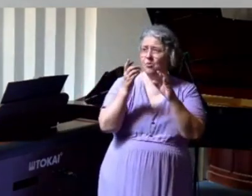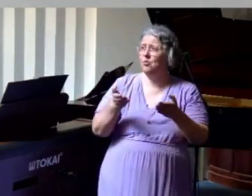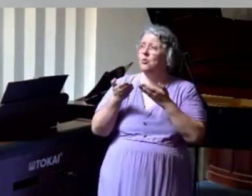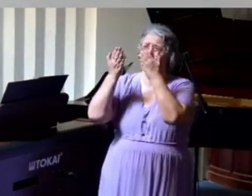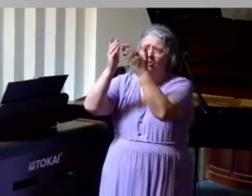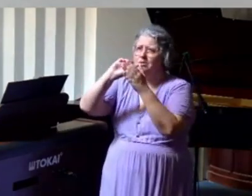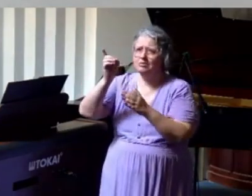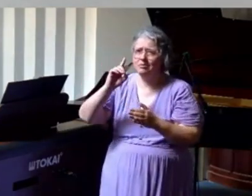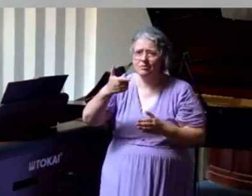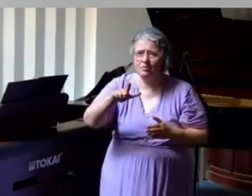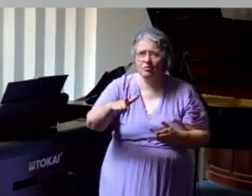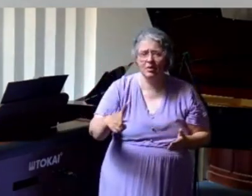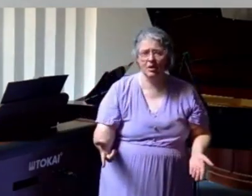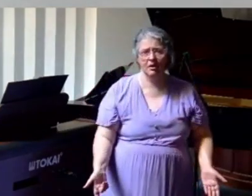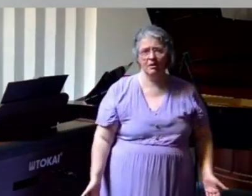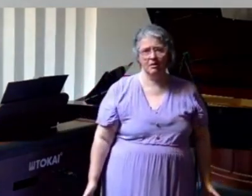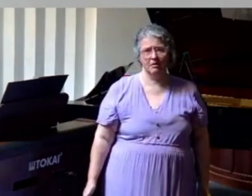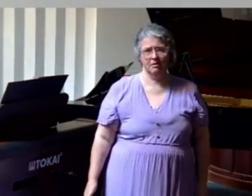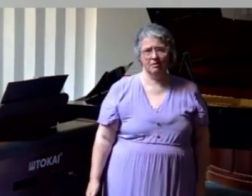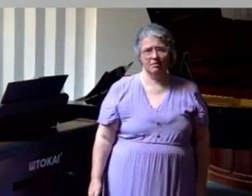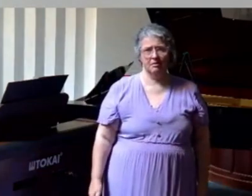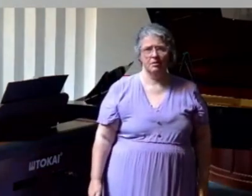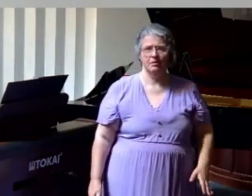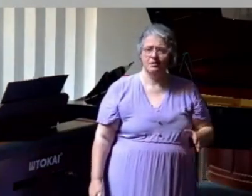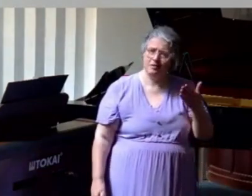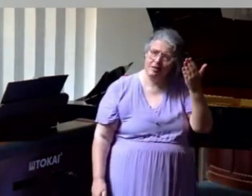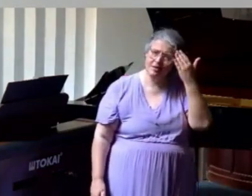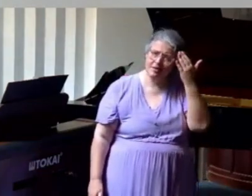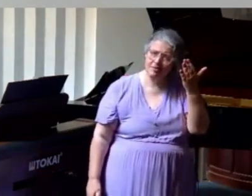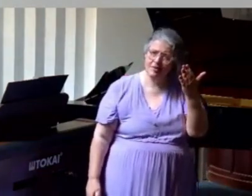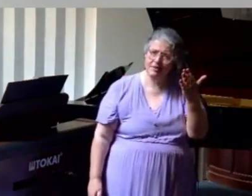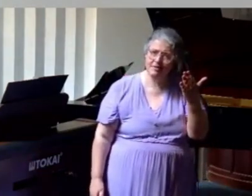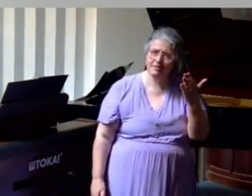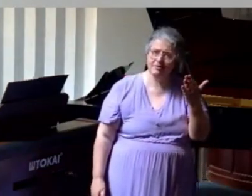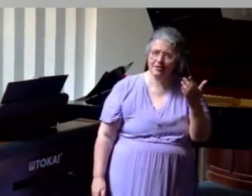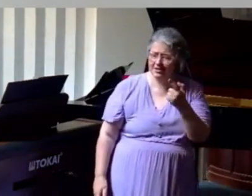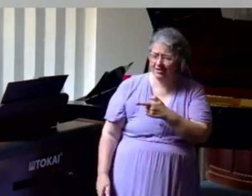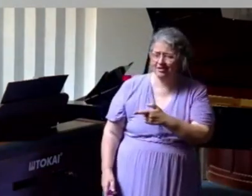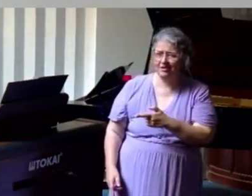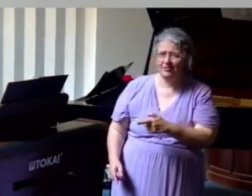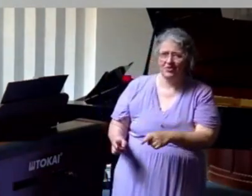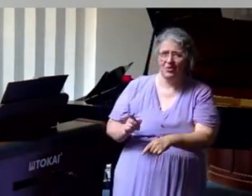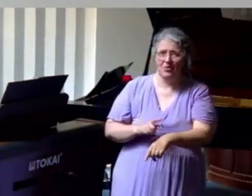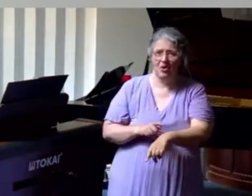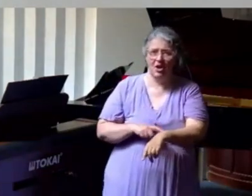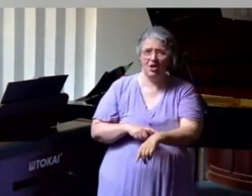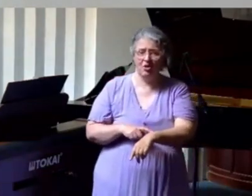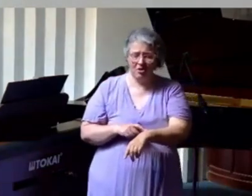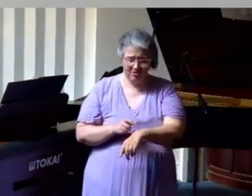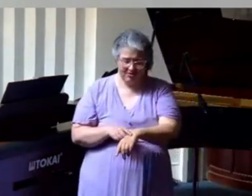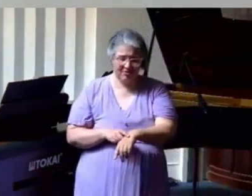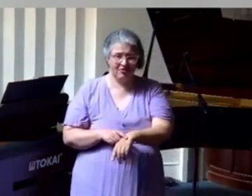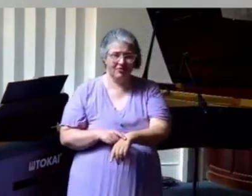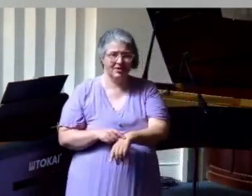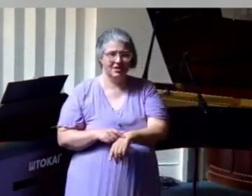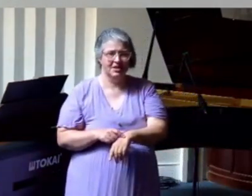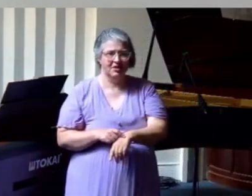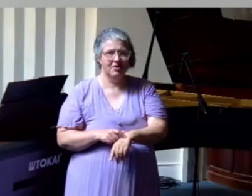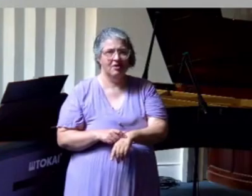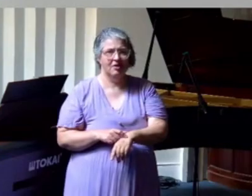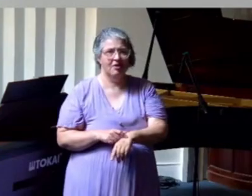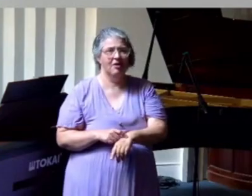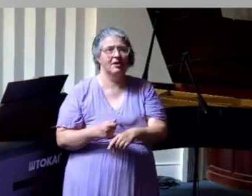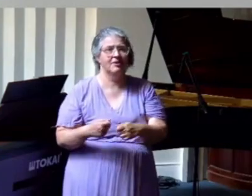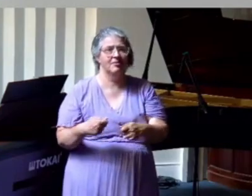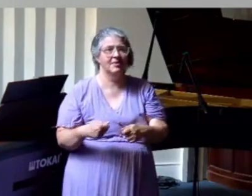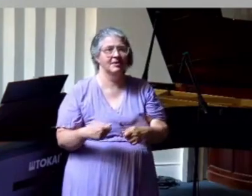Ele. Tu já pensou um dia o relógio do pai e da mãe não tocar? E então você fica em casa porque você depende que alguém te